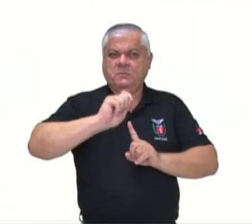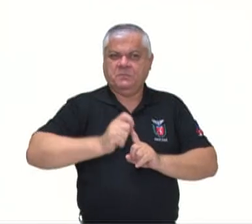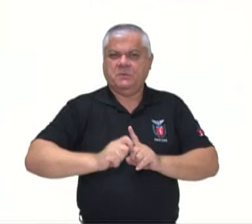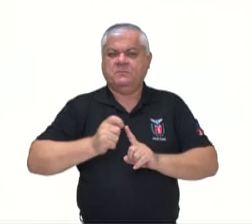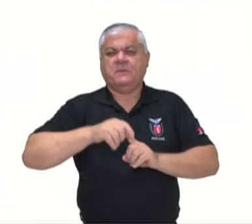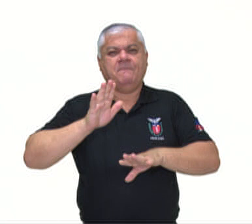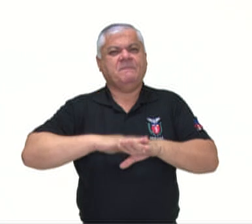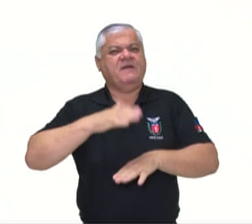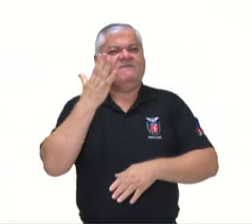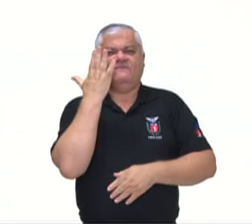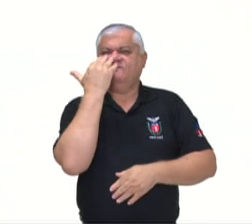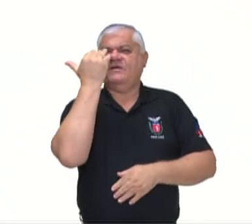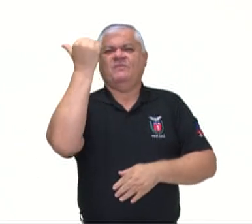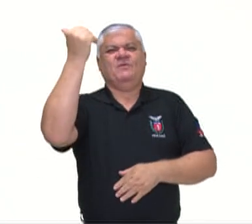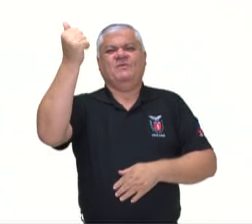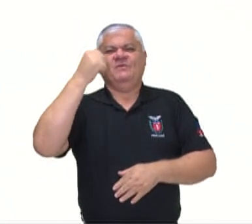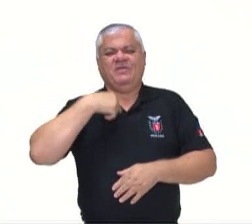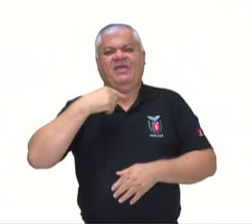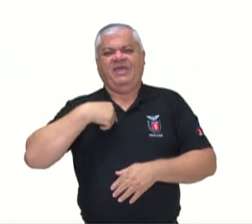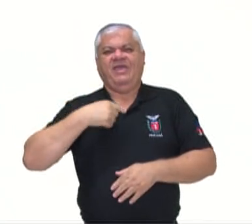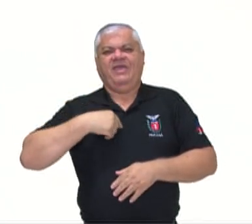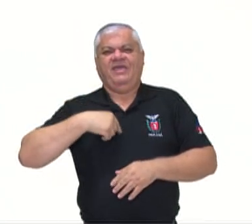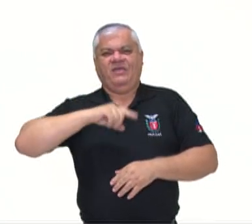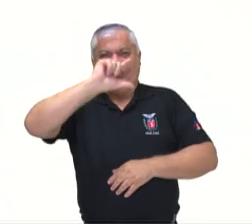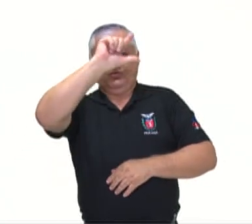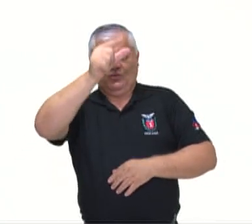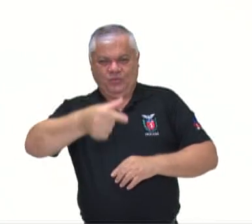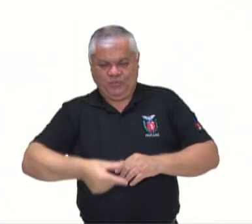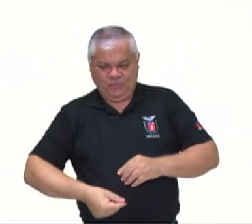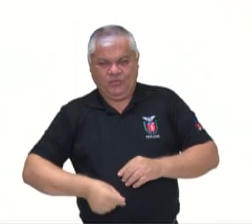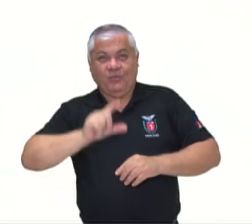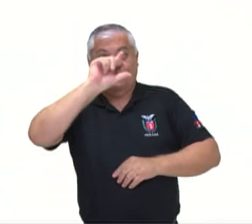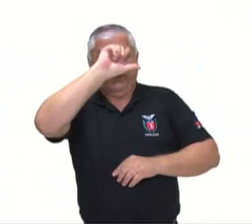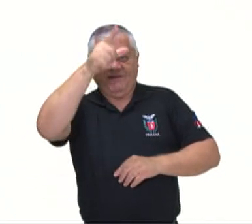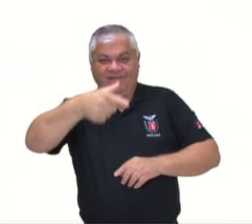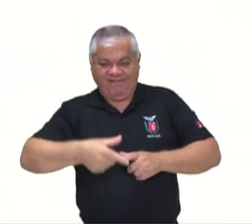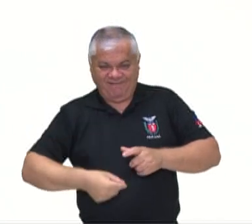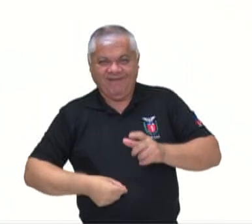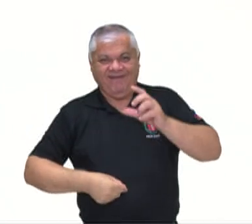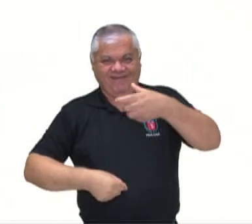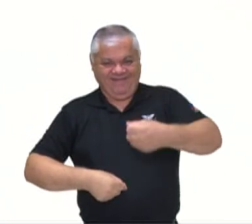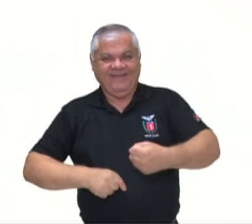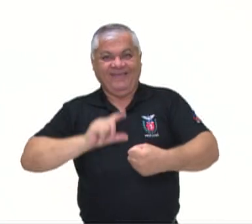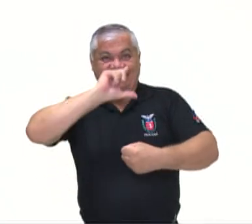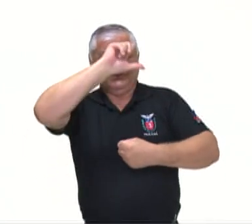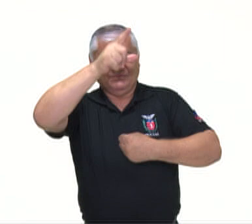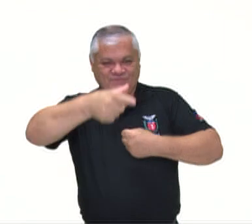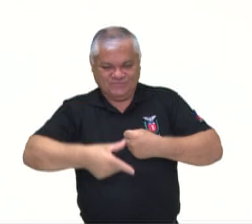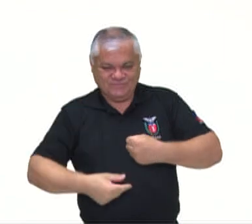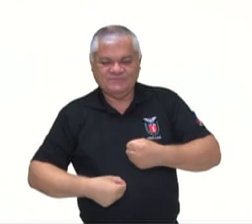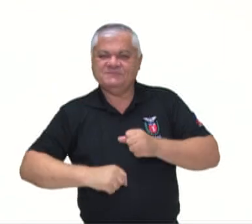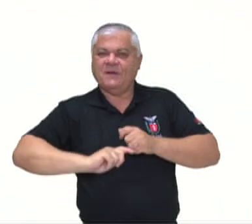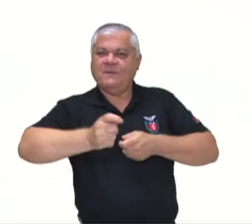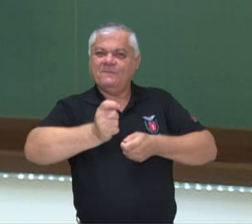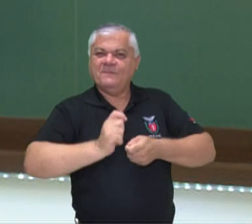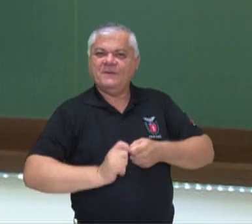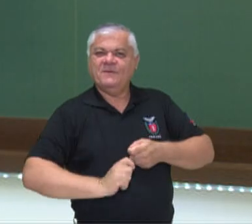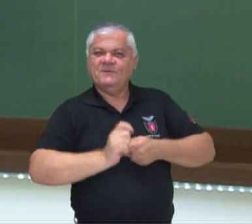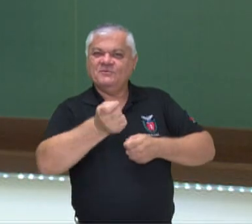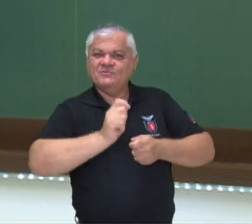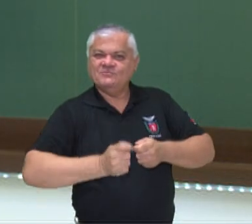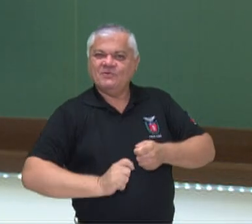mais conhecido, aquele que dá aquele som tradicional da capoeira, que é o berimbau,